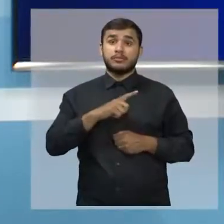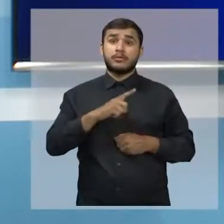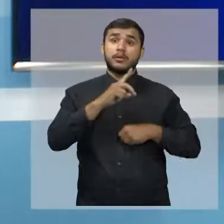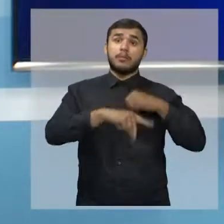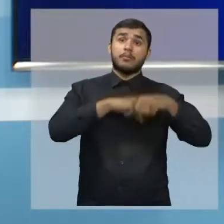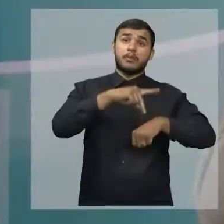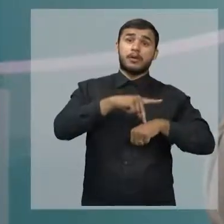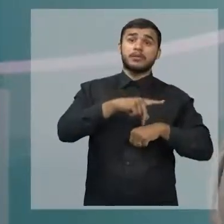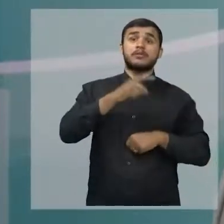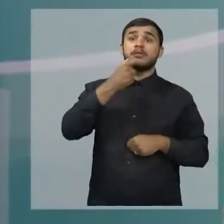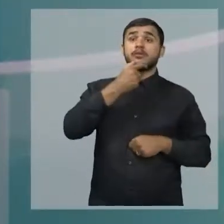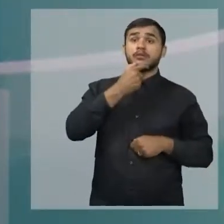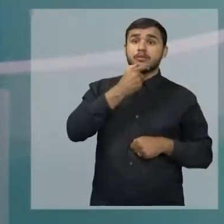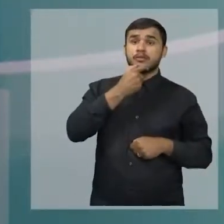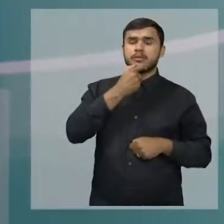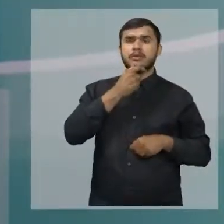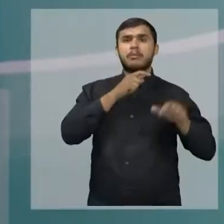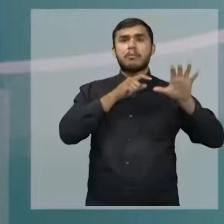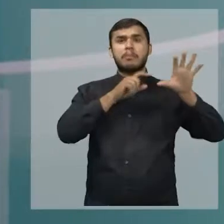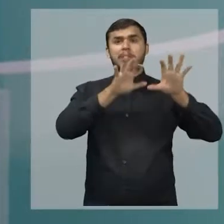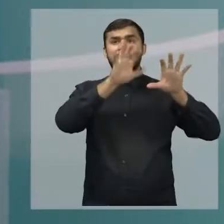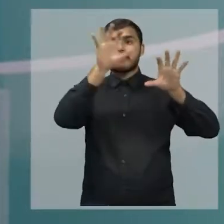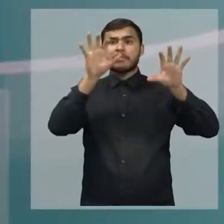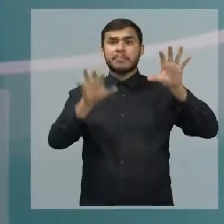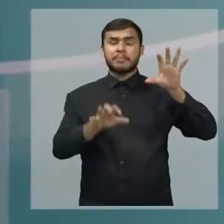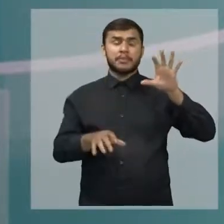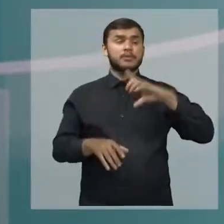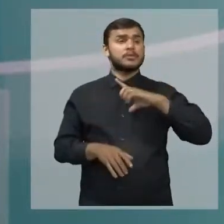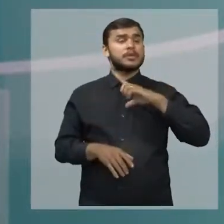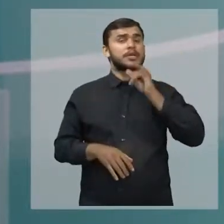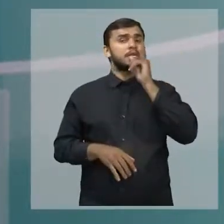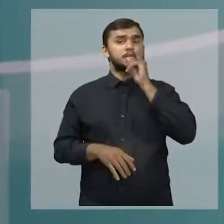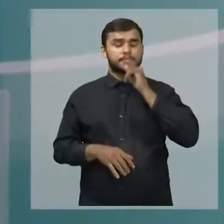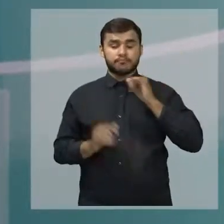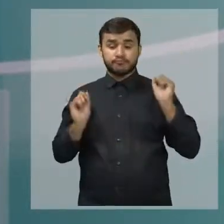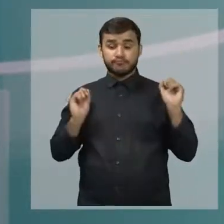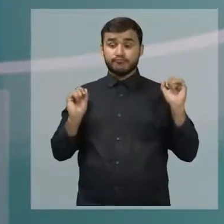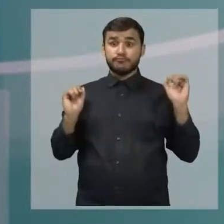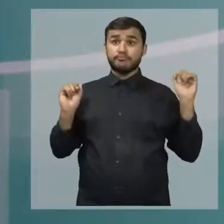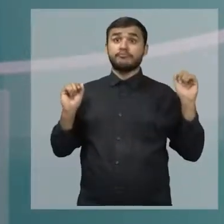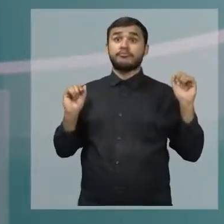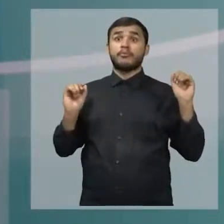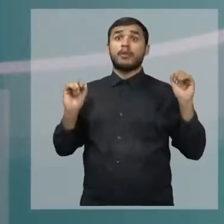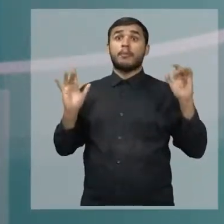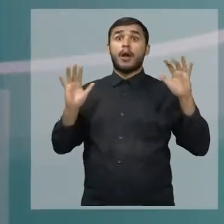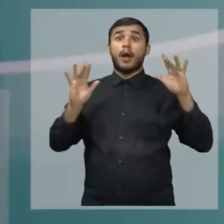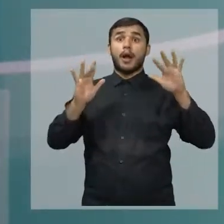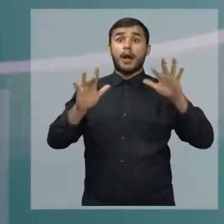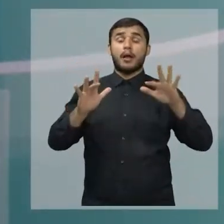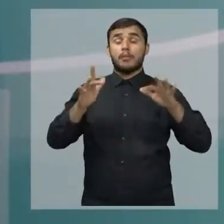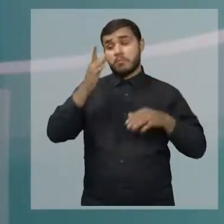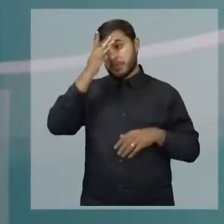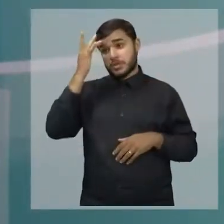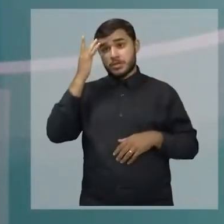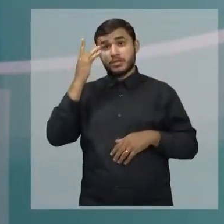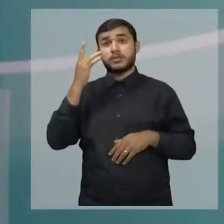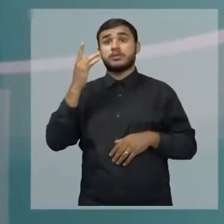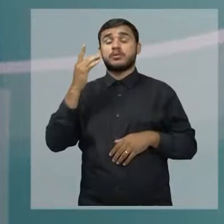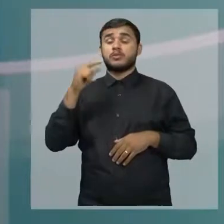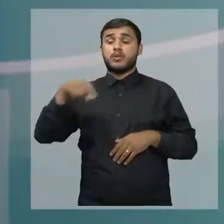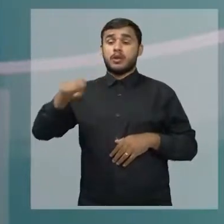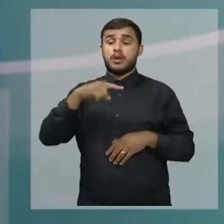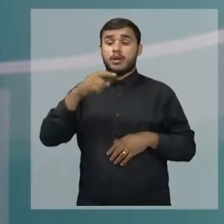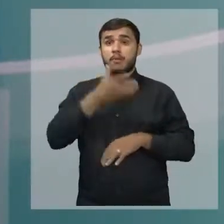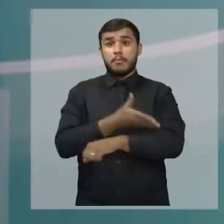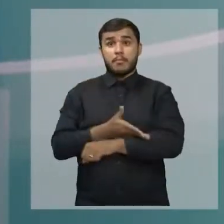União Europeia. Ele foi utilizado lá. Você ia numa área que gente branca, desempregada, uma área industrial.